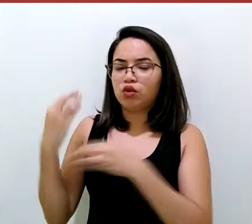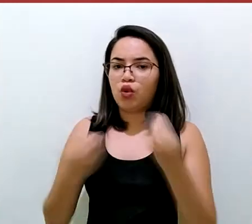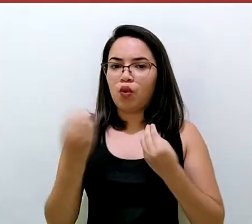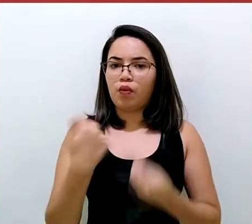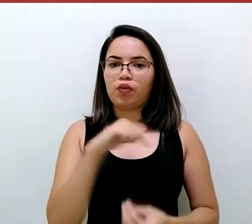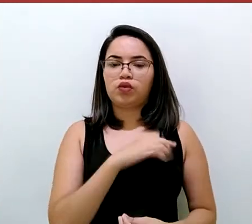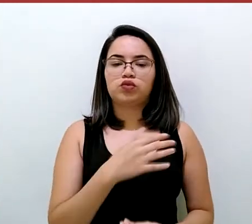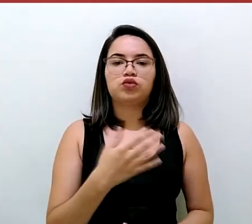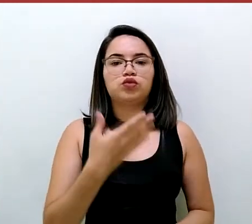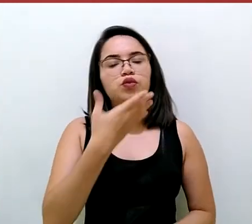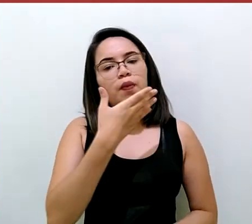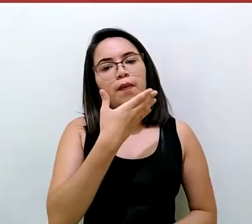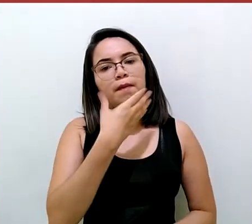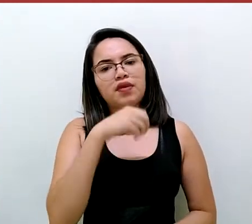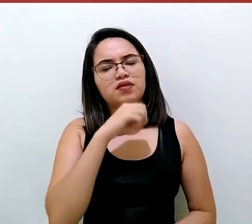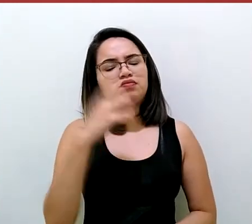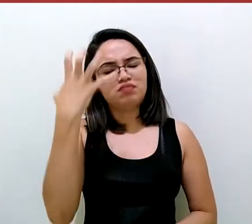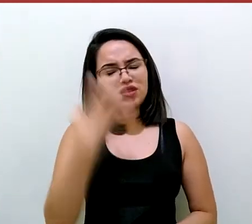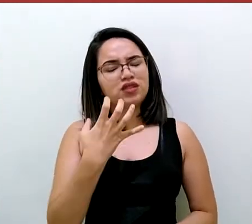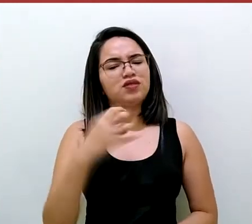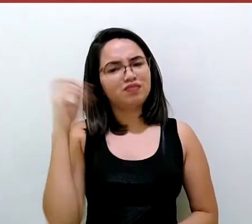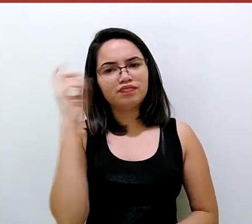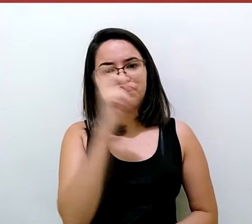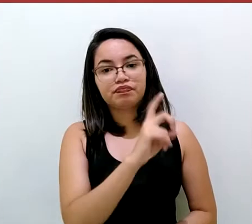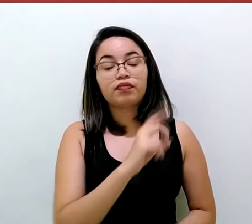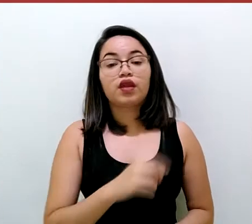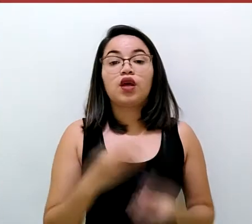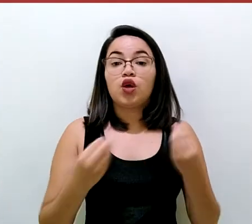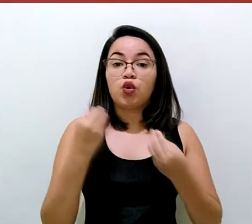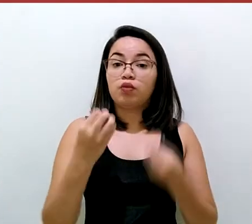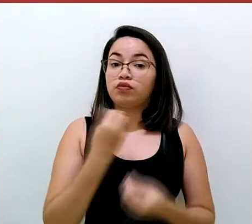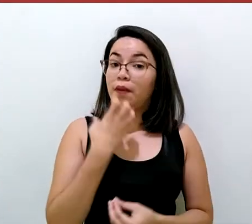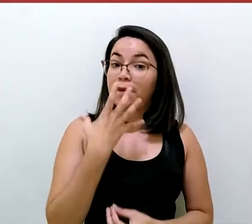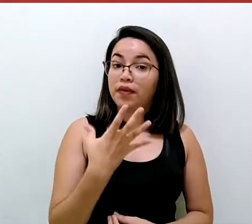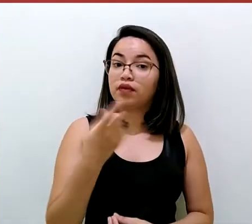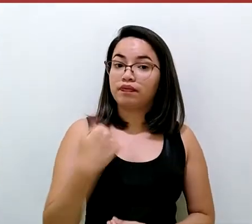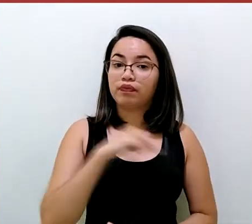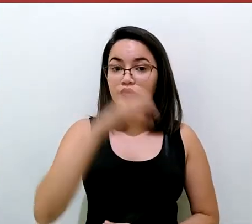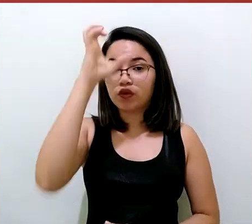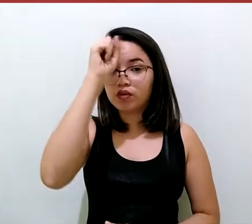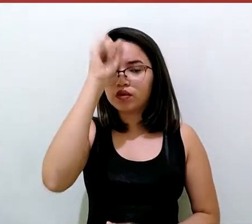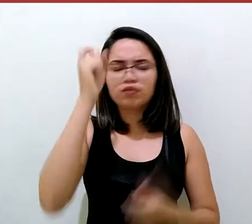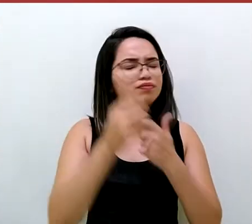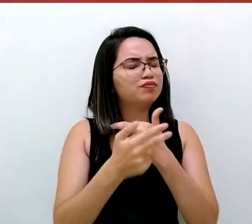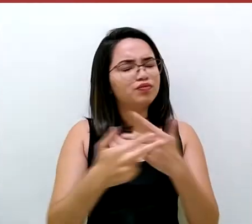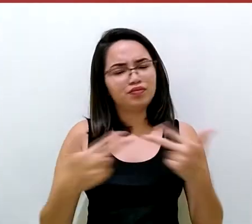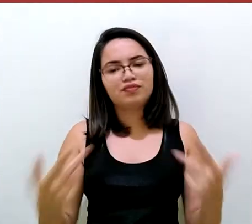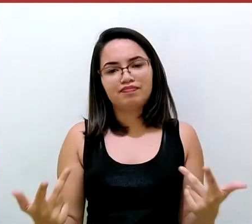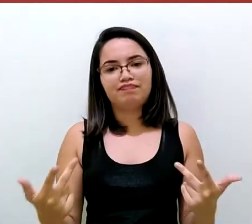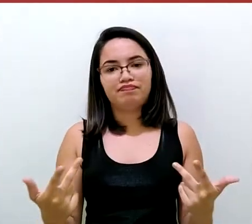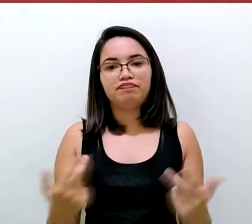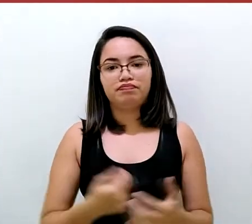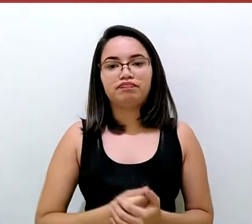nossos pais eram rígidos e como isso fez bem para nós, aprendemos muitas